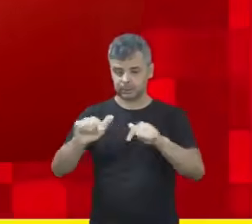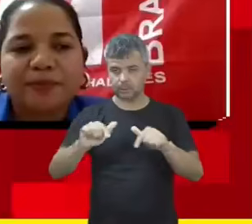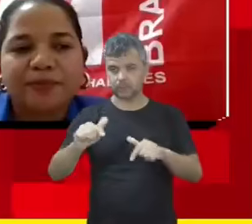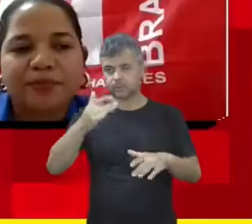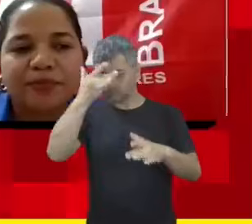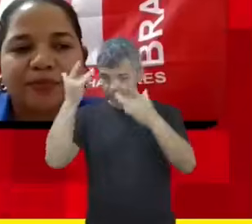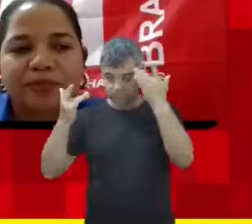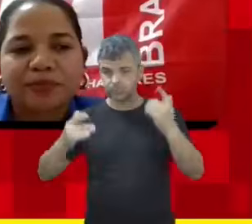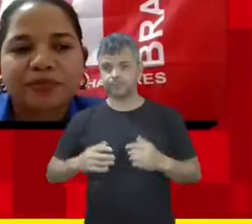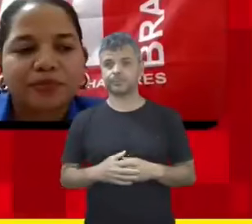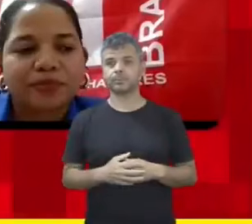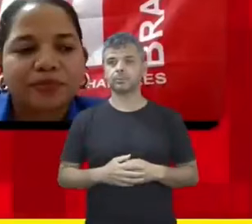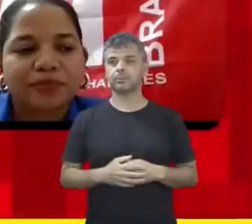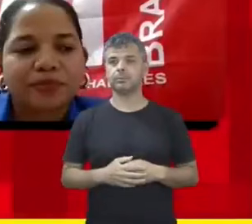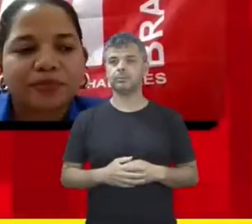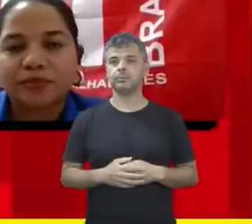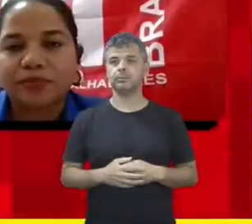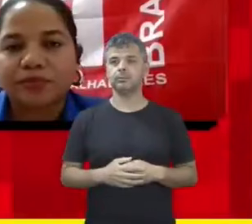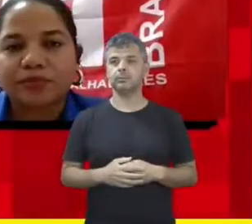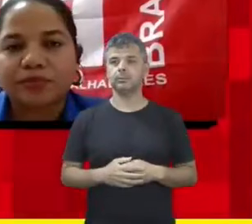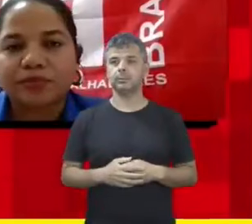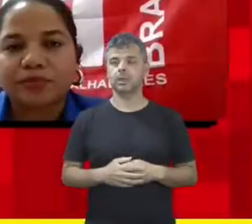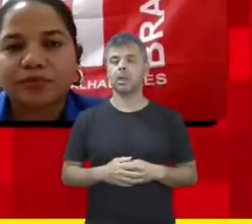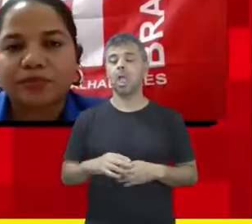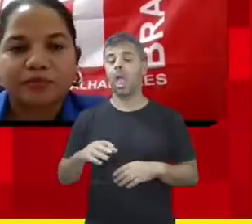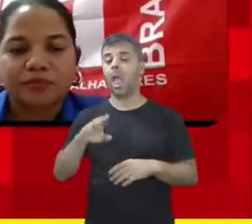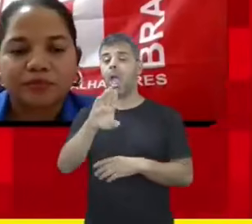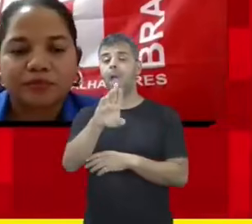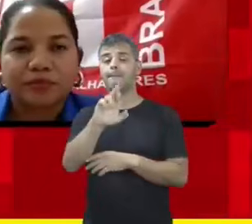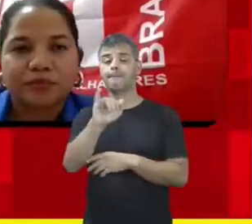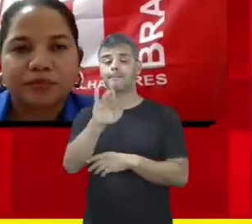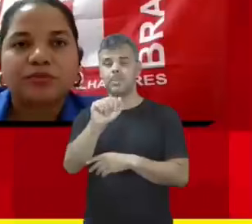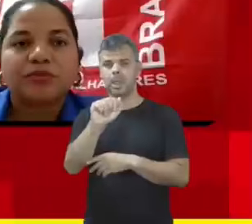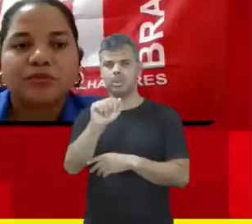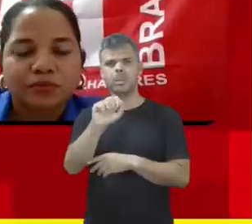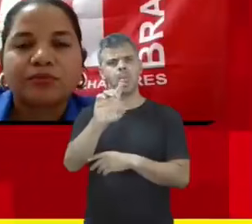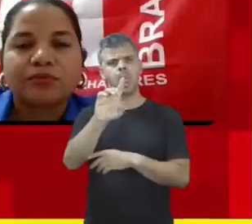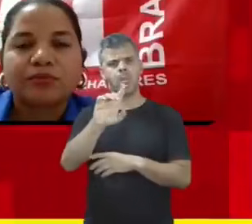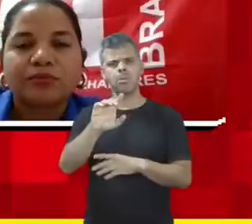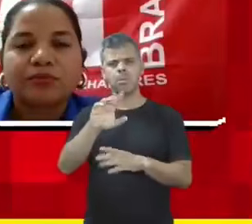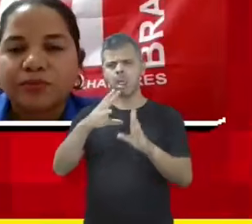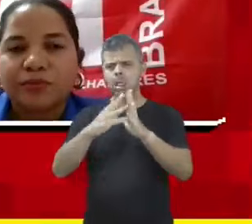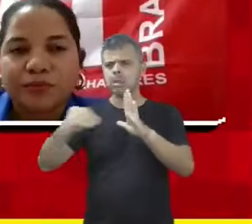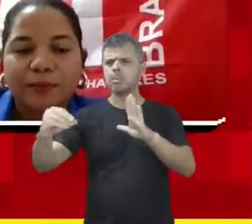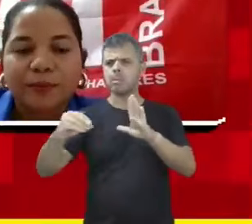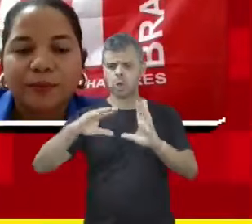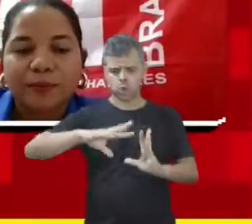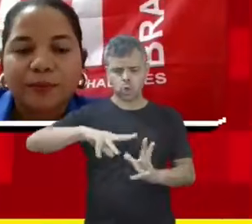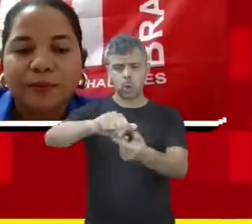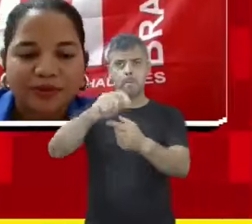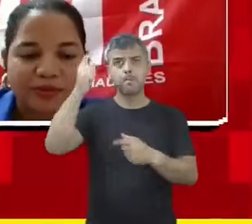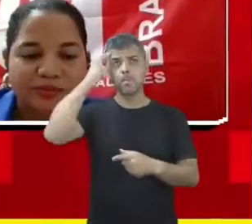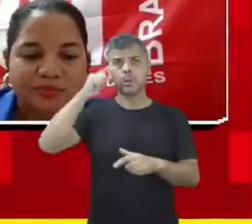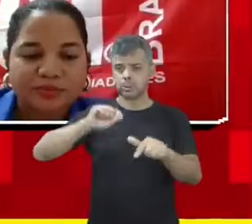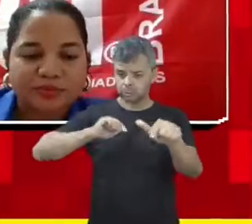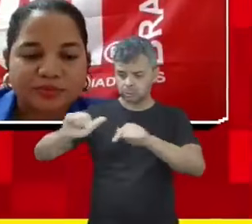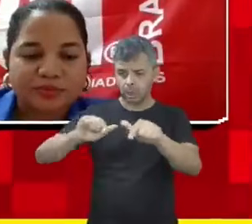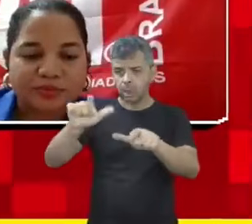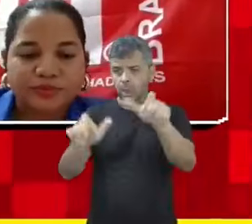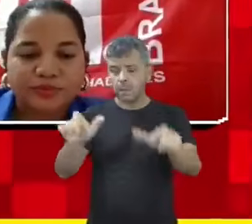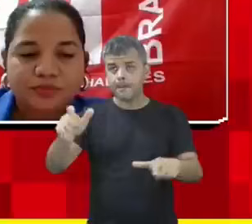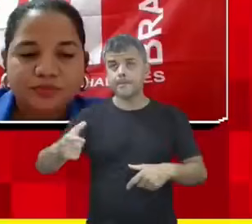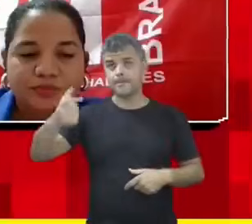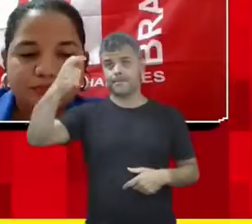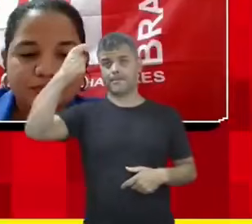trabalhadores. Exato, a Bélgica é um grande exemplo mundial sobre direitos dos trabalhadores, pensando inclusive no bem-estar